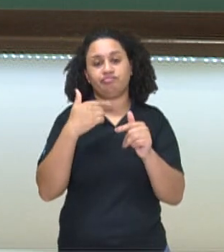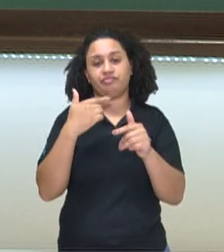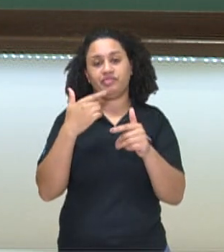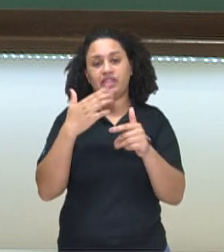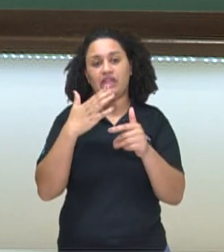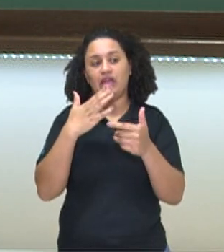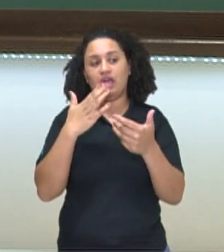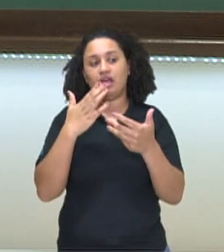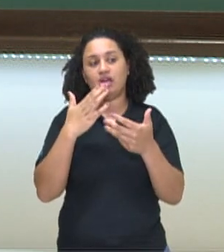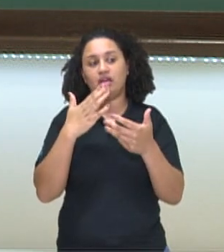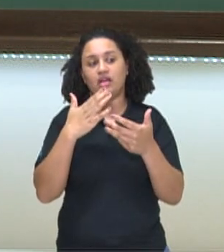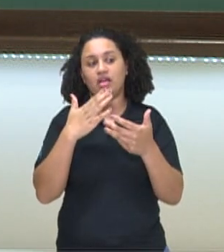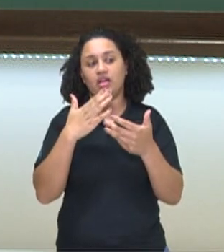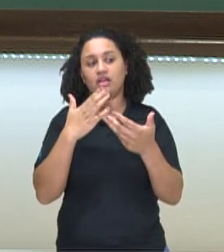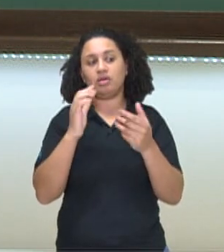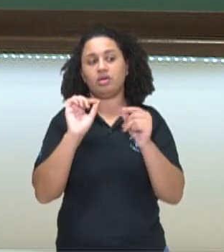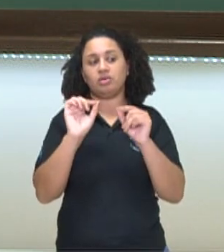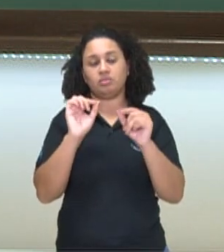aqui